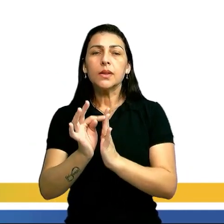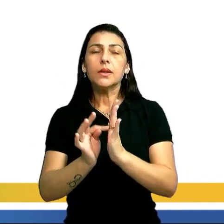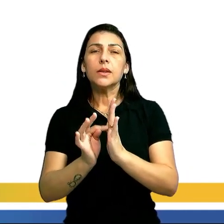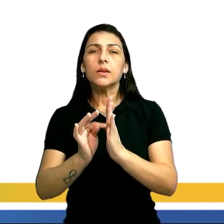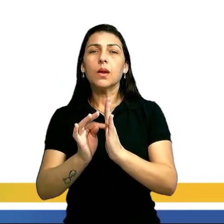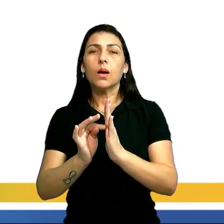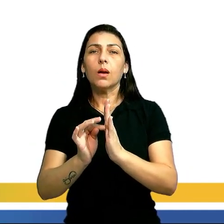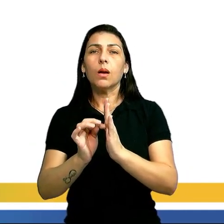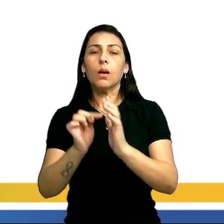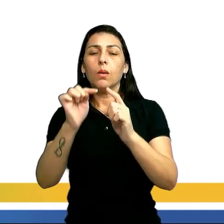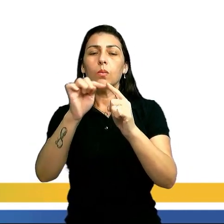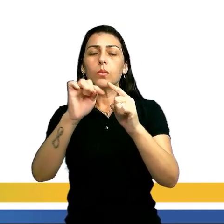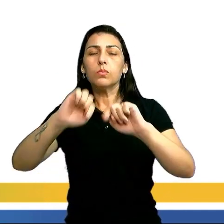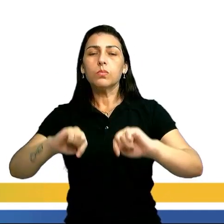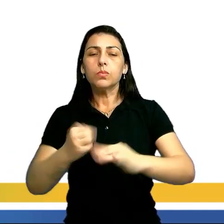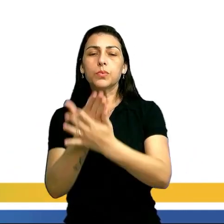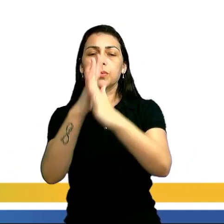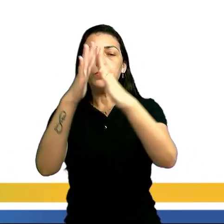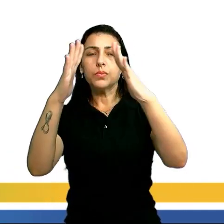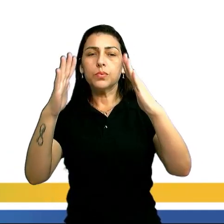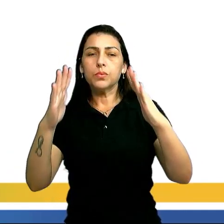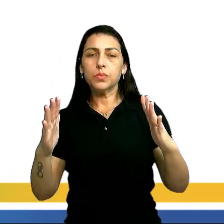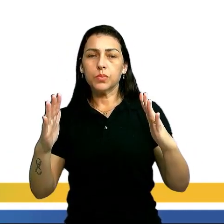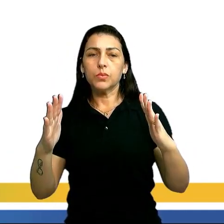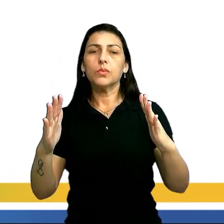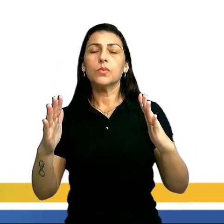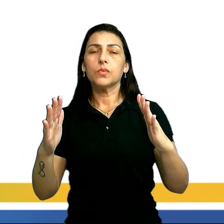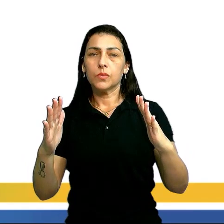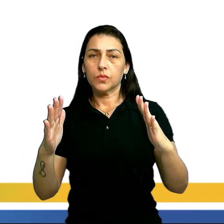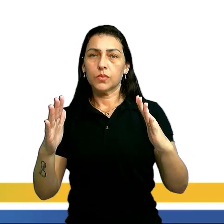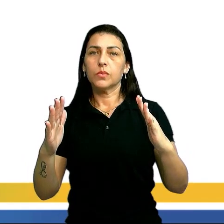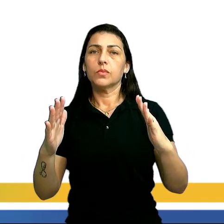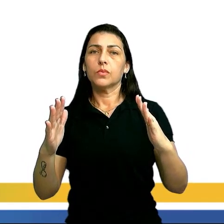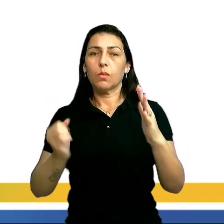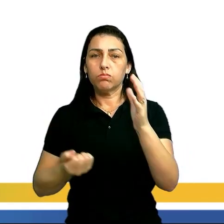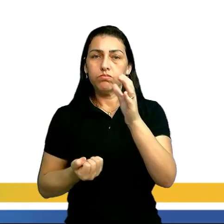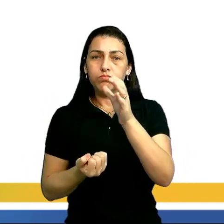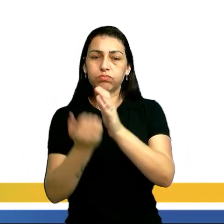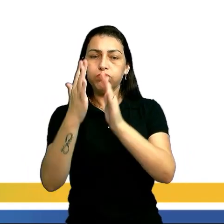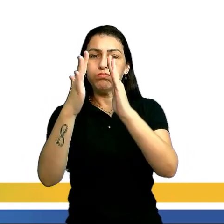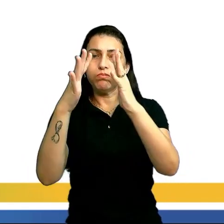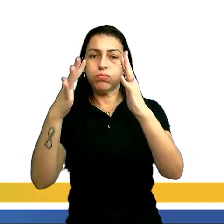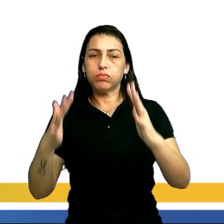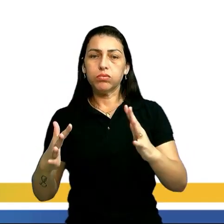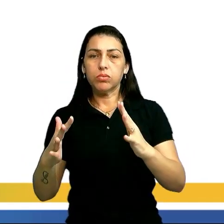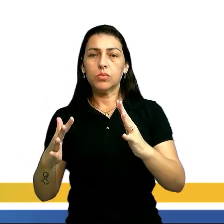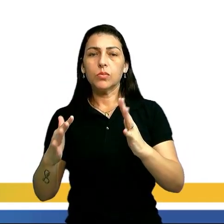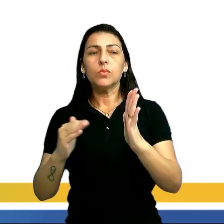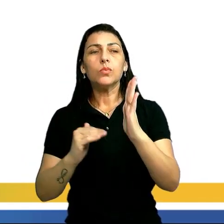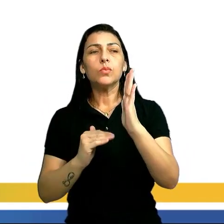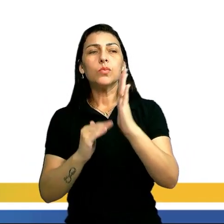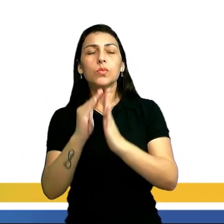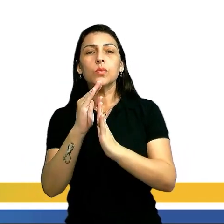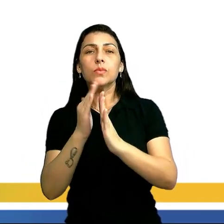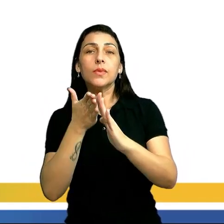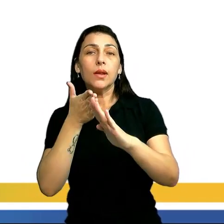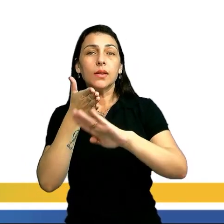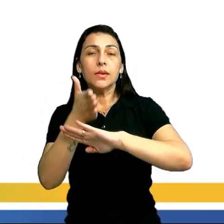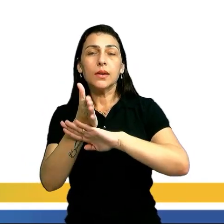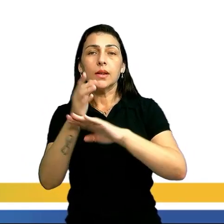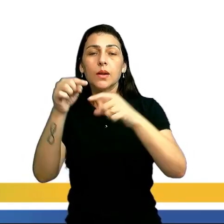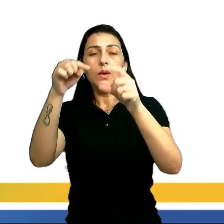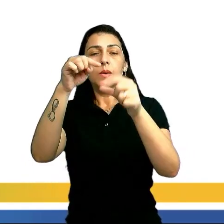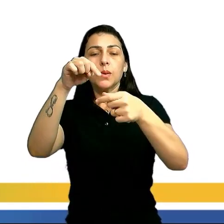as temperaturas na boca de um vulcão ativo. No nível